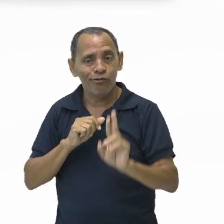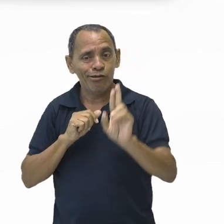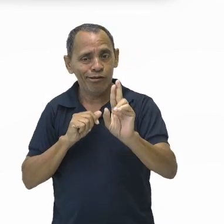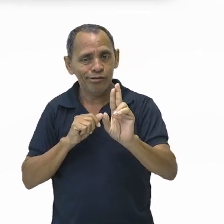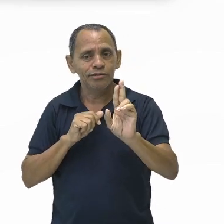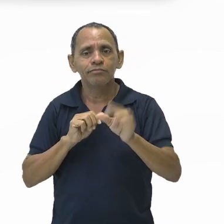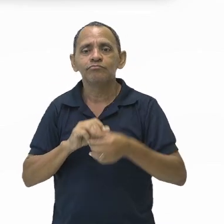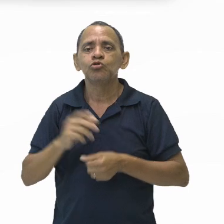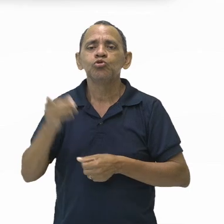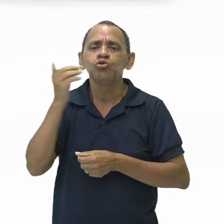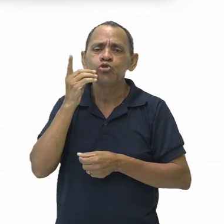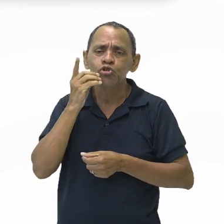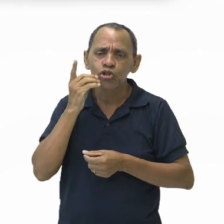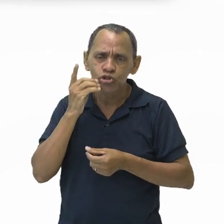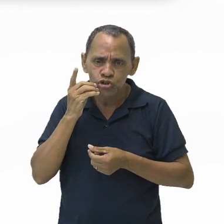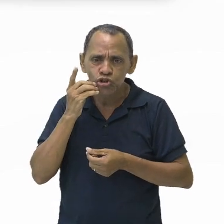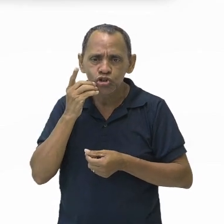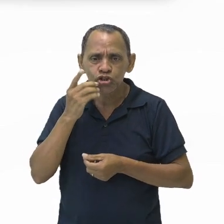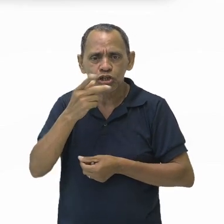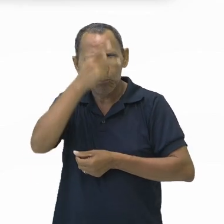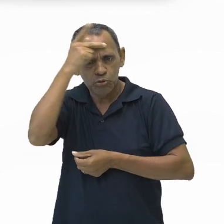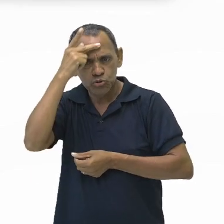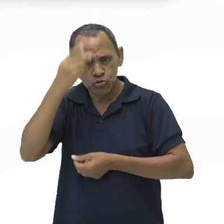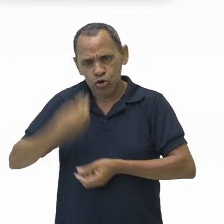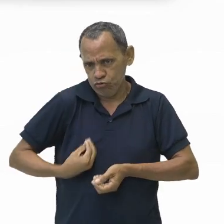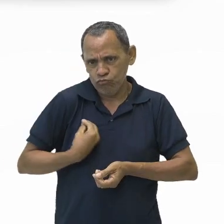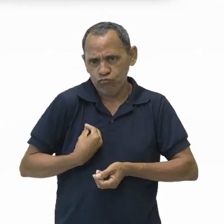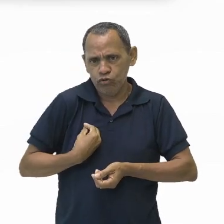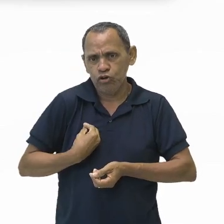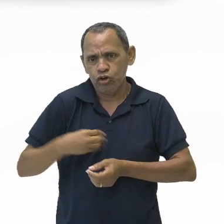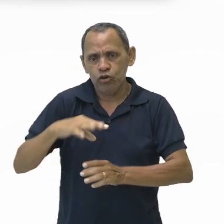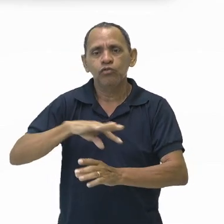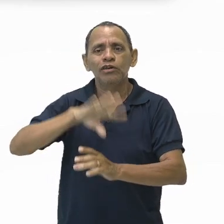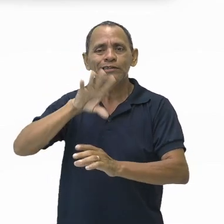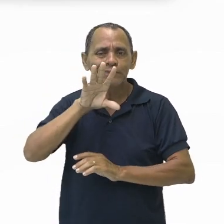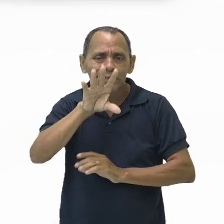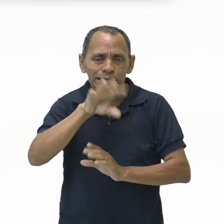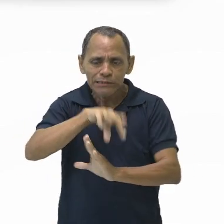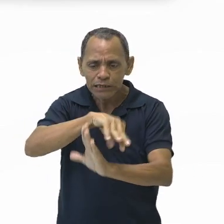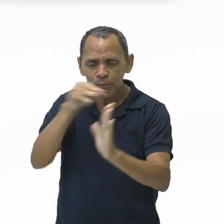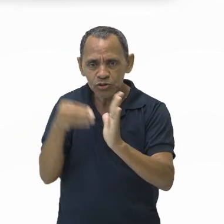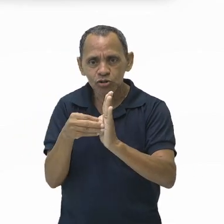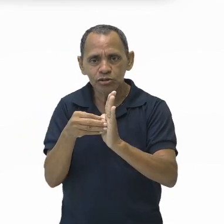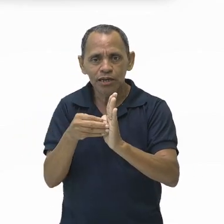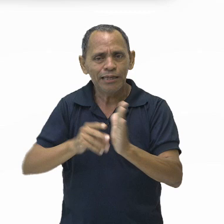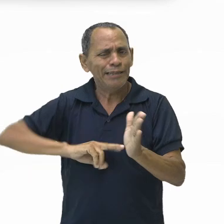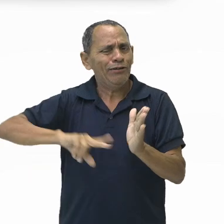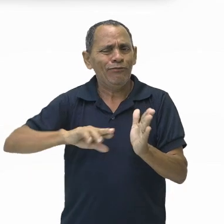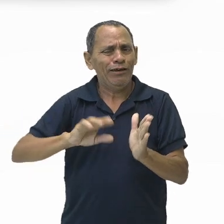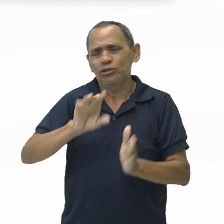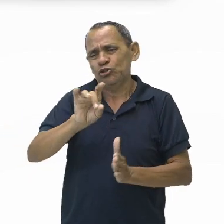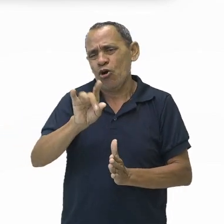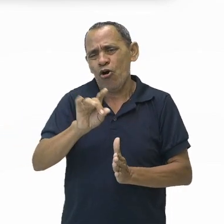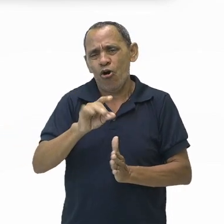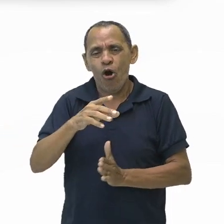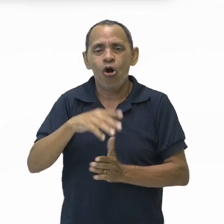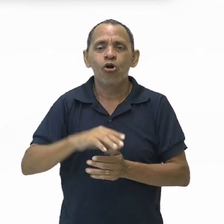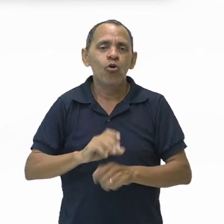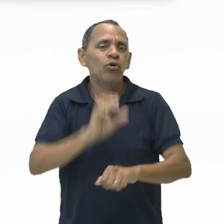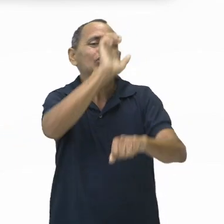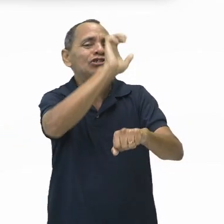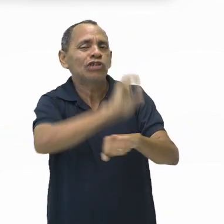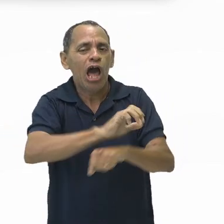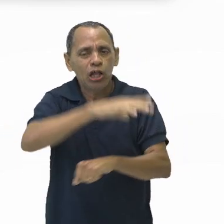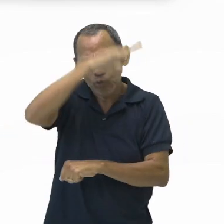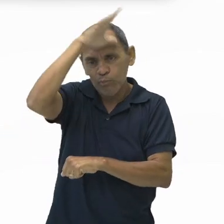dia a dia do amazônida, né, do cidadão ali, da região amazônica, não necessariamente do Amazonas, do estado do Amazonas, e